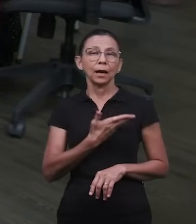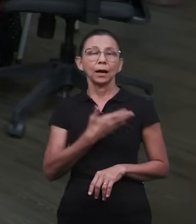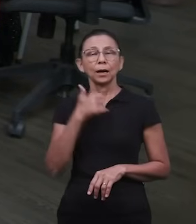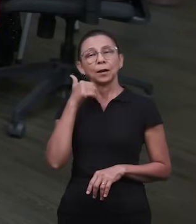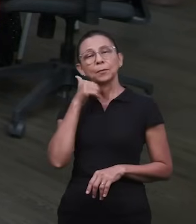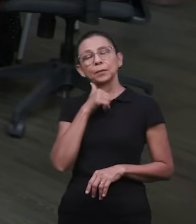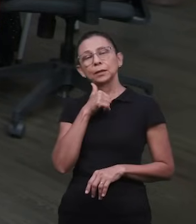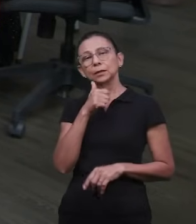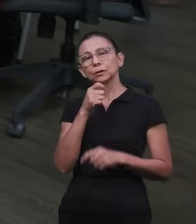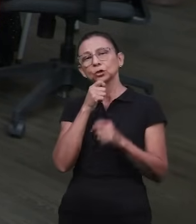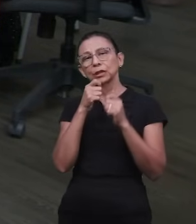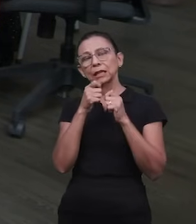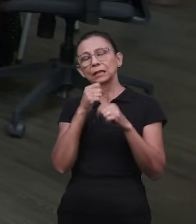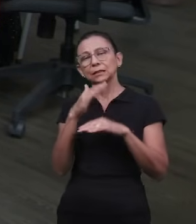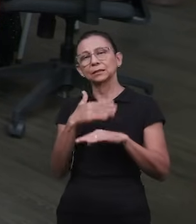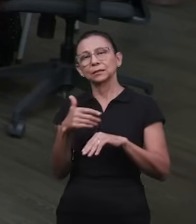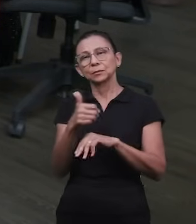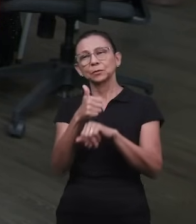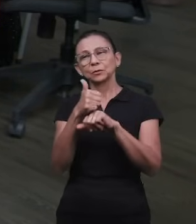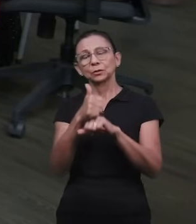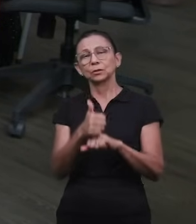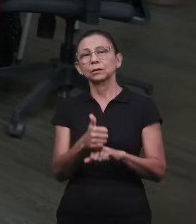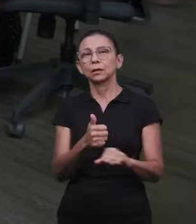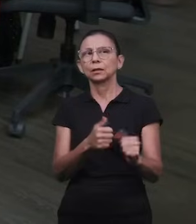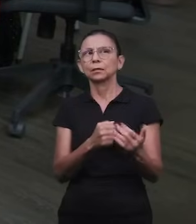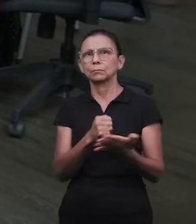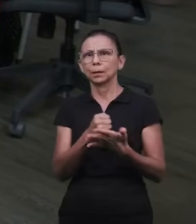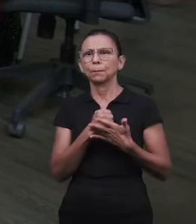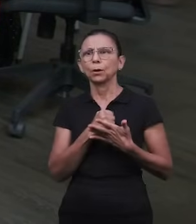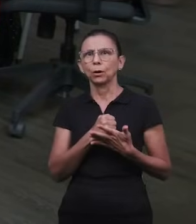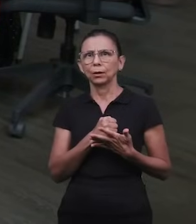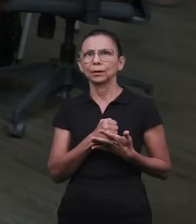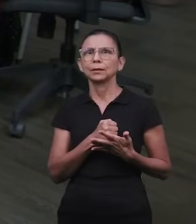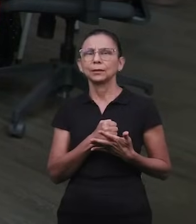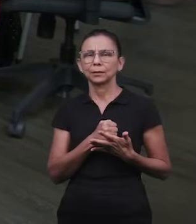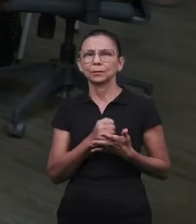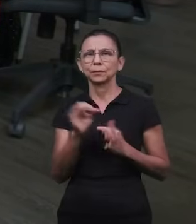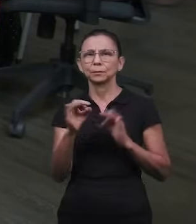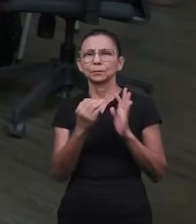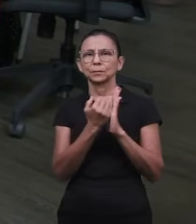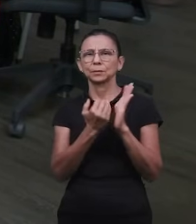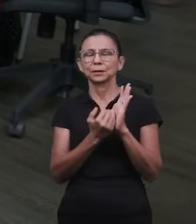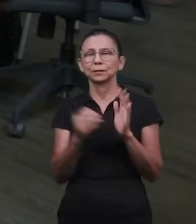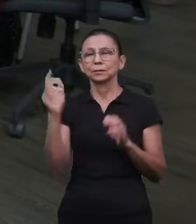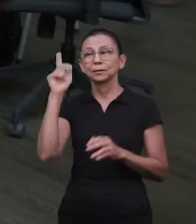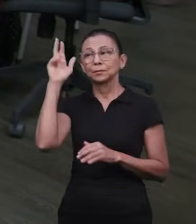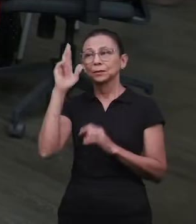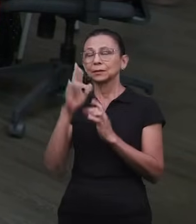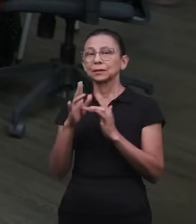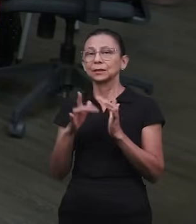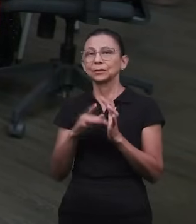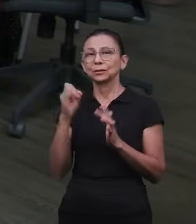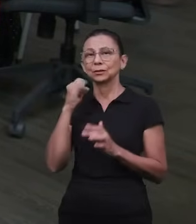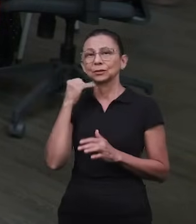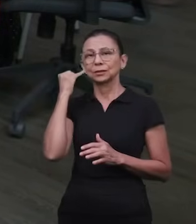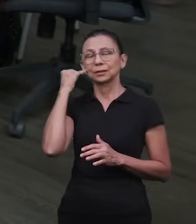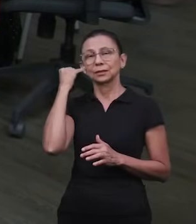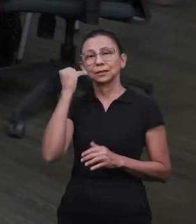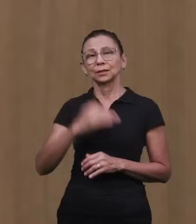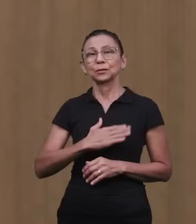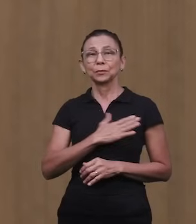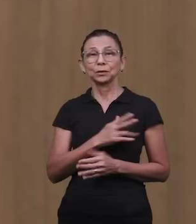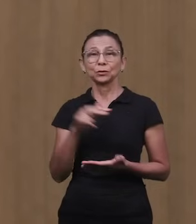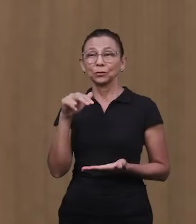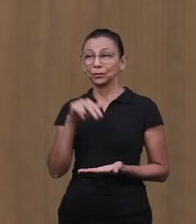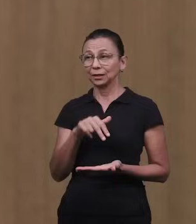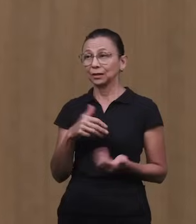Andréia Thalma, jornalista e que me ajuda aqui na condução do programa. Andréia, paz do Senhor. A paz do Senhor, pastor Josias. Sempre um prazer